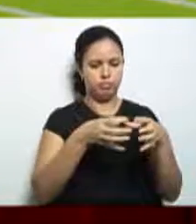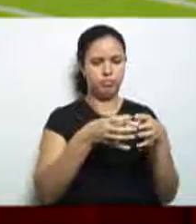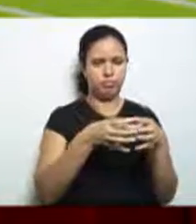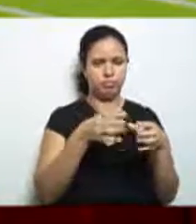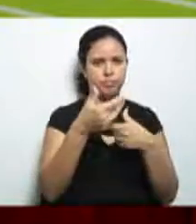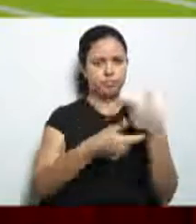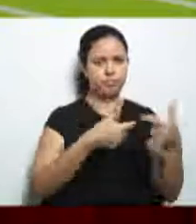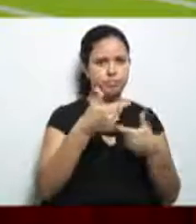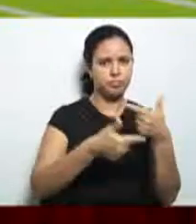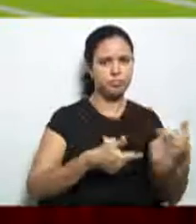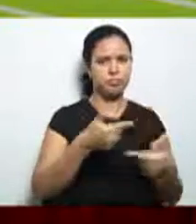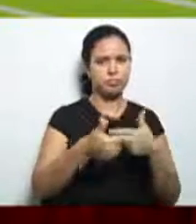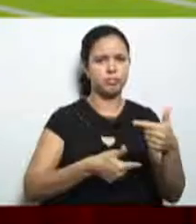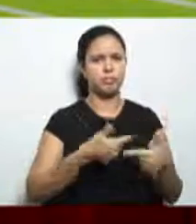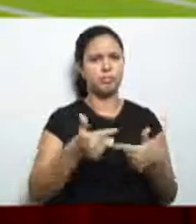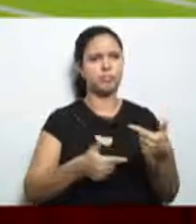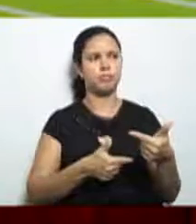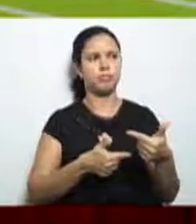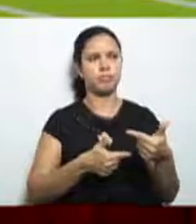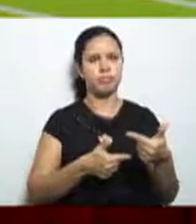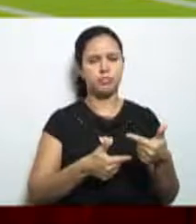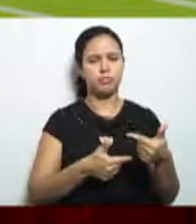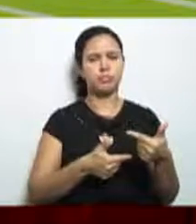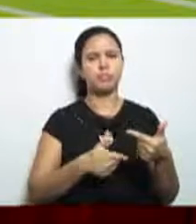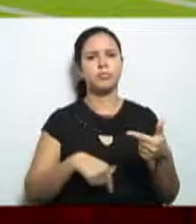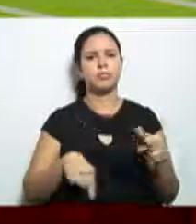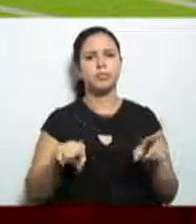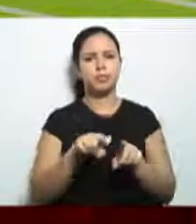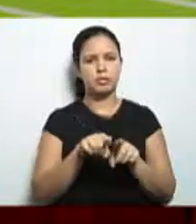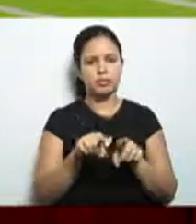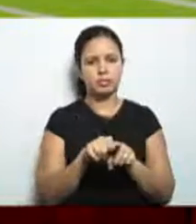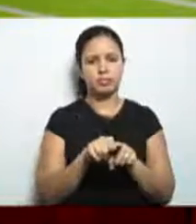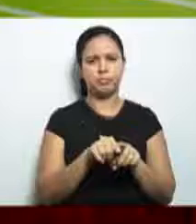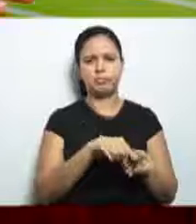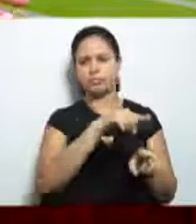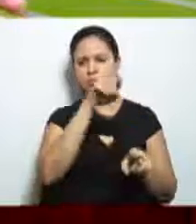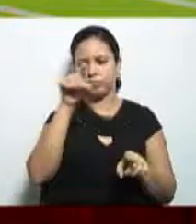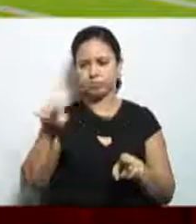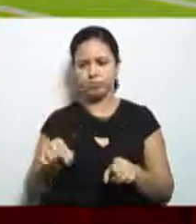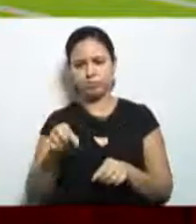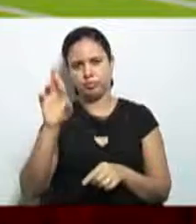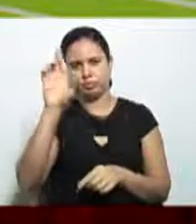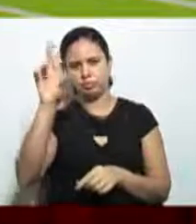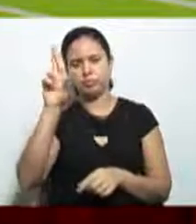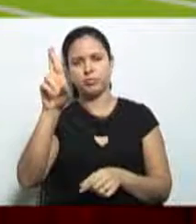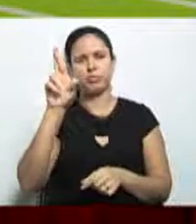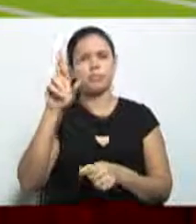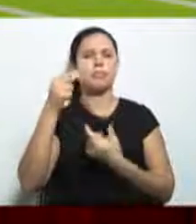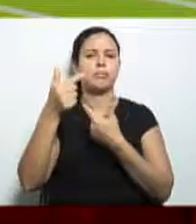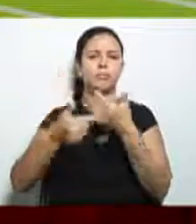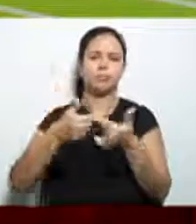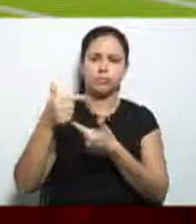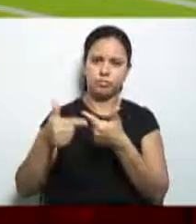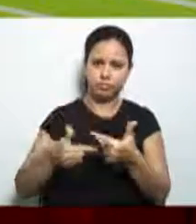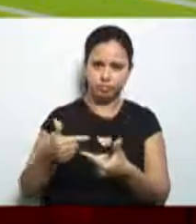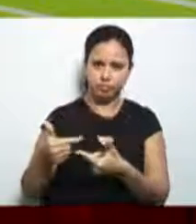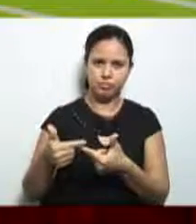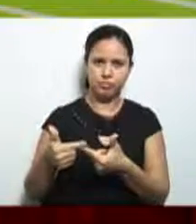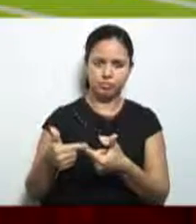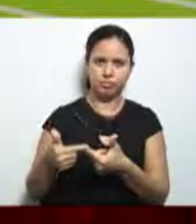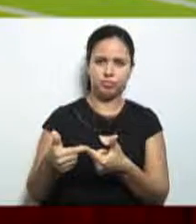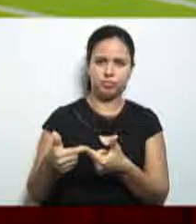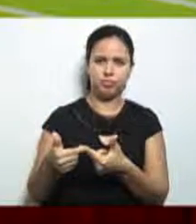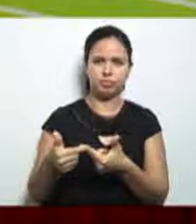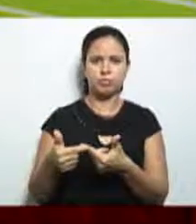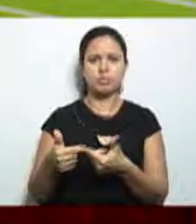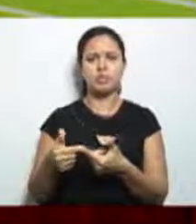destacou, a que vai estar lá no trabalho braçal produzindo esses bens, e aqueles que são donos desses meios de produção. Quem vai